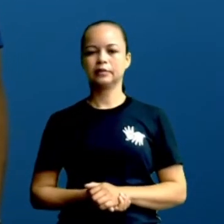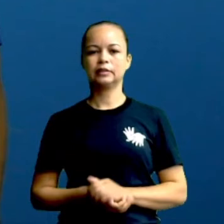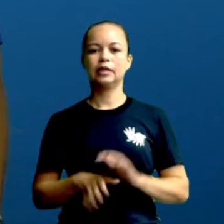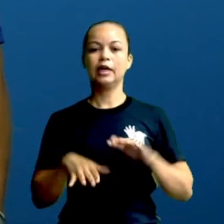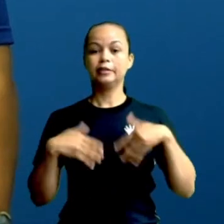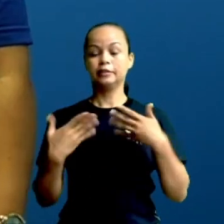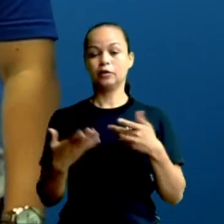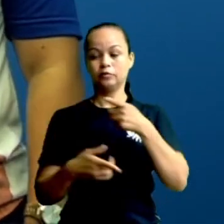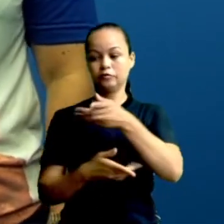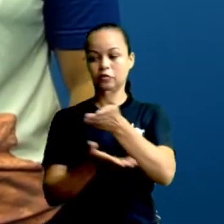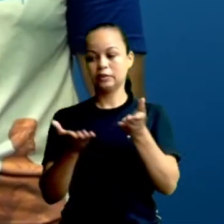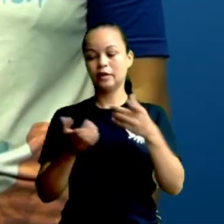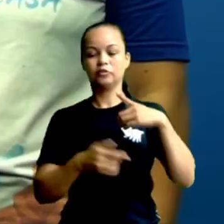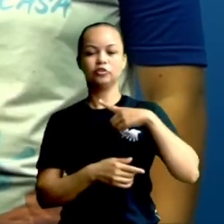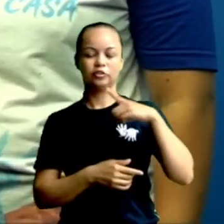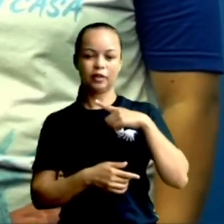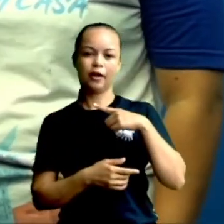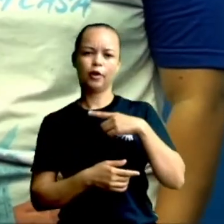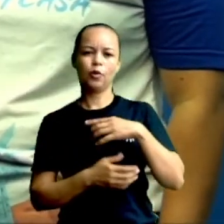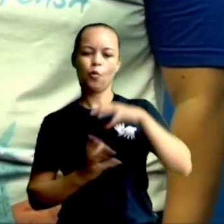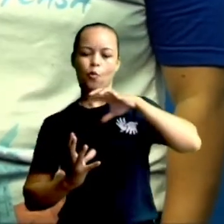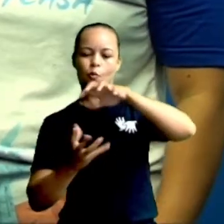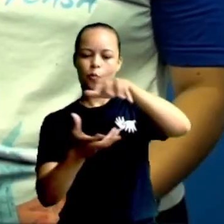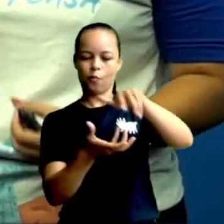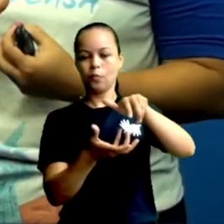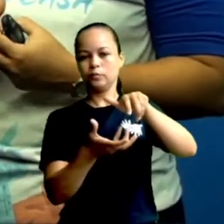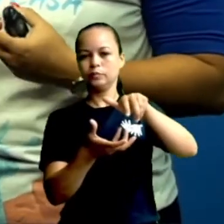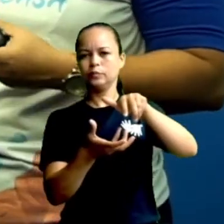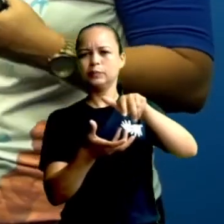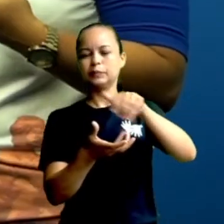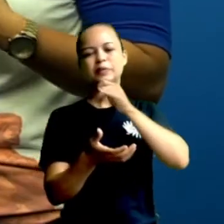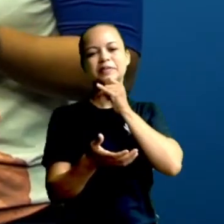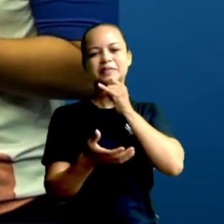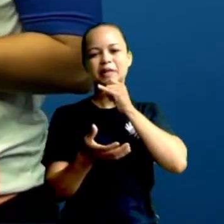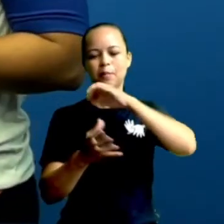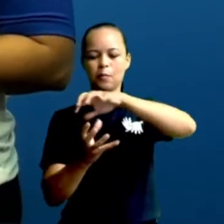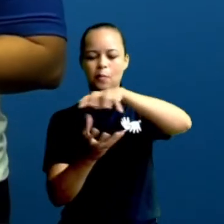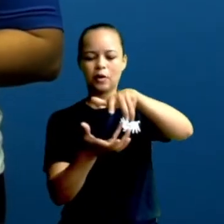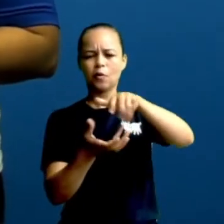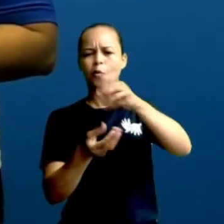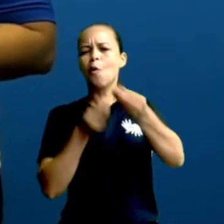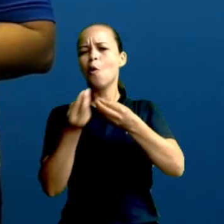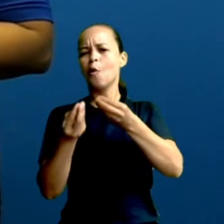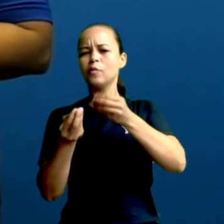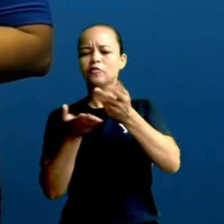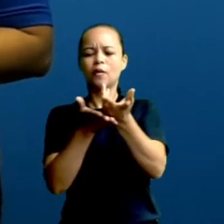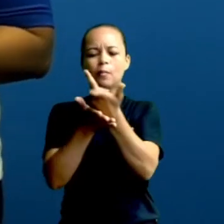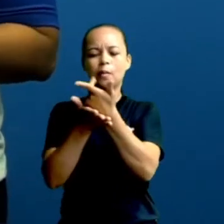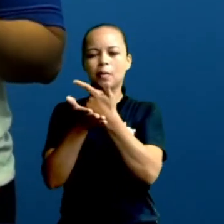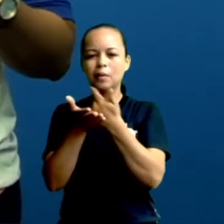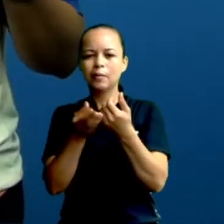se você tem aí, ó, um globo, por exemplo, vocês acham que como foi que esse globo foi desenhado?